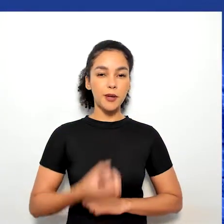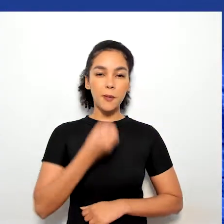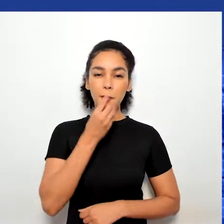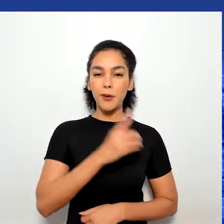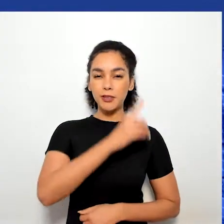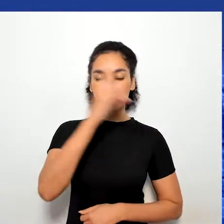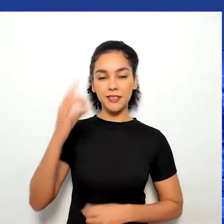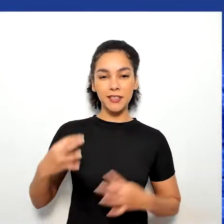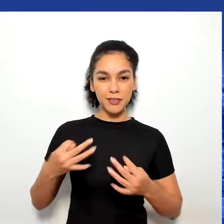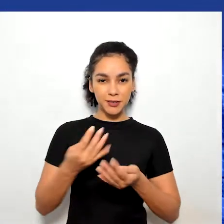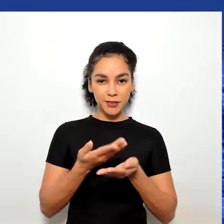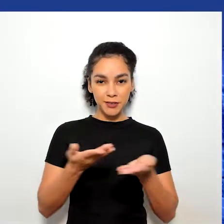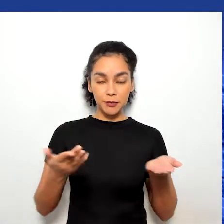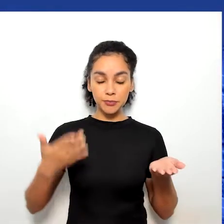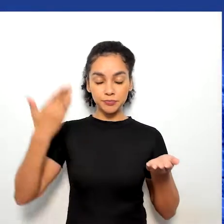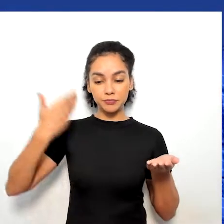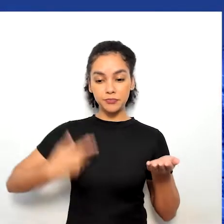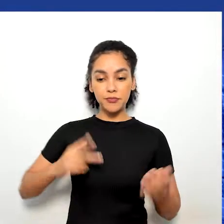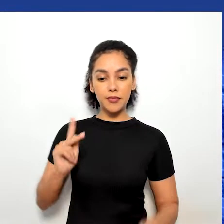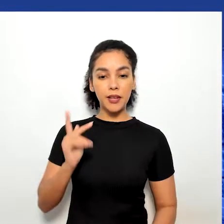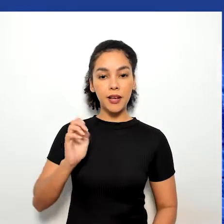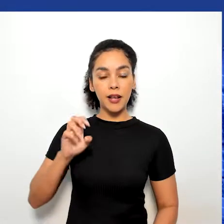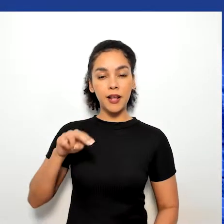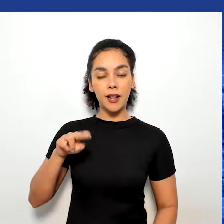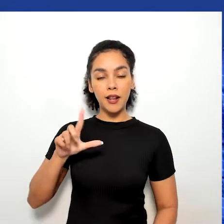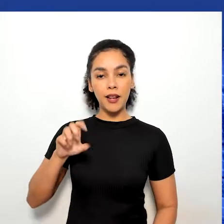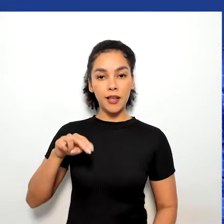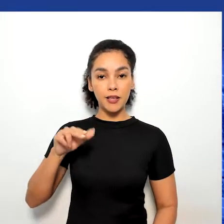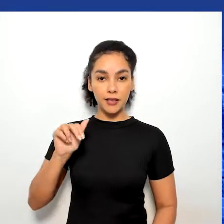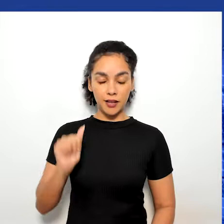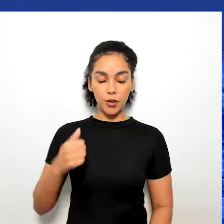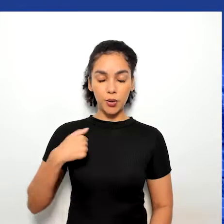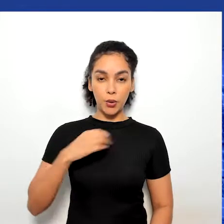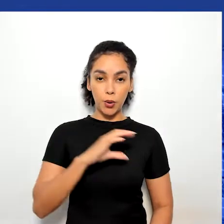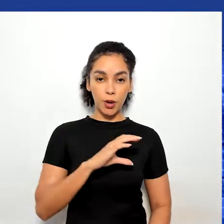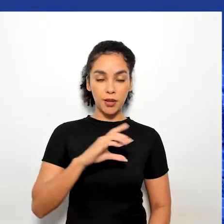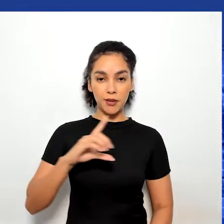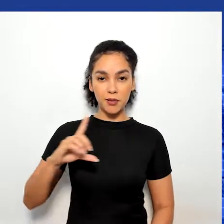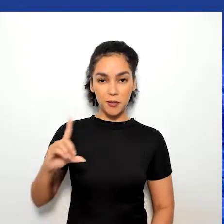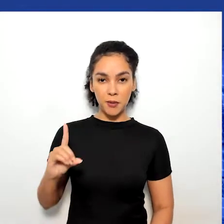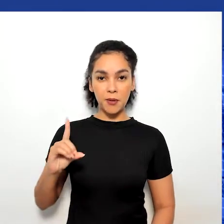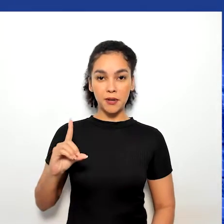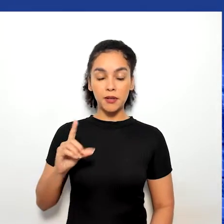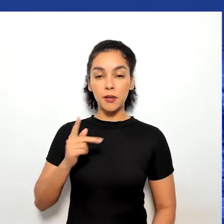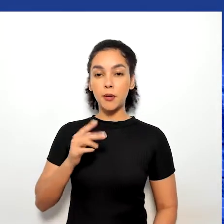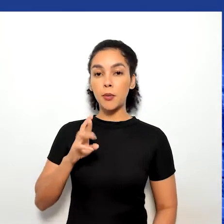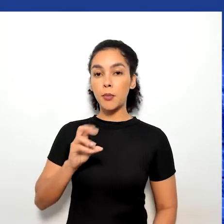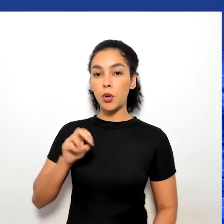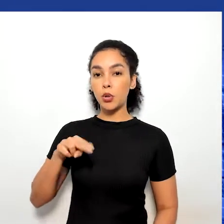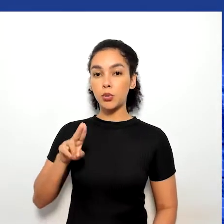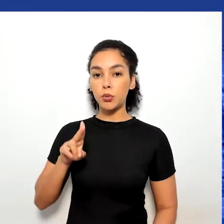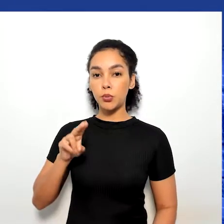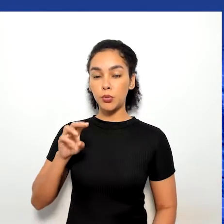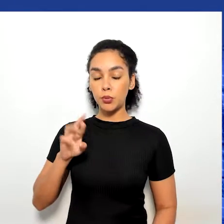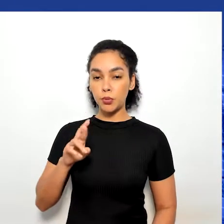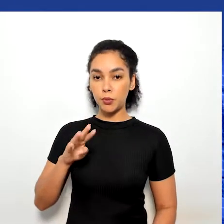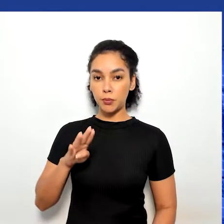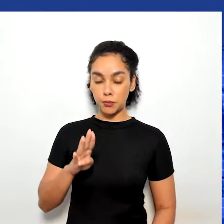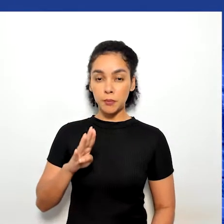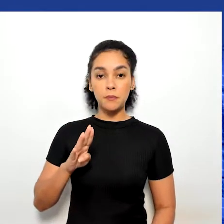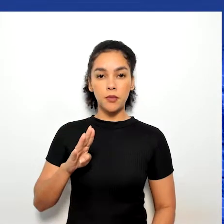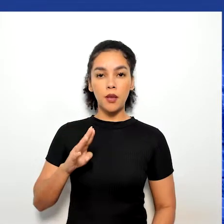dia a todos. Eu sou Eliana Lombardi Artigiani, coordenadora de PlanURB, a Coordenadoria de